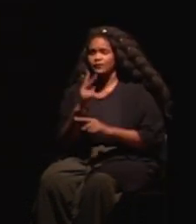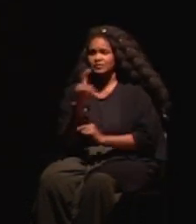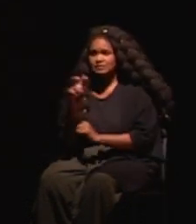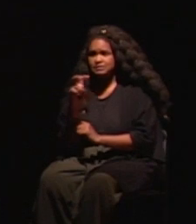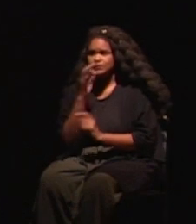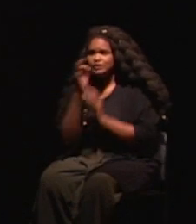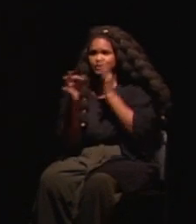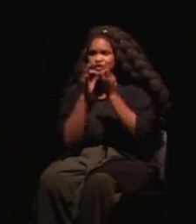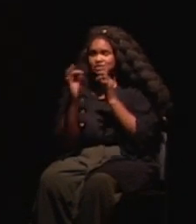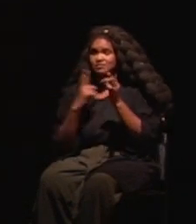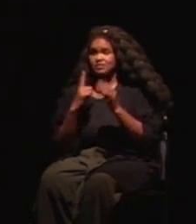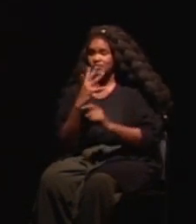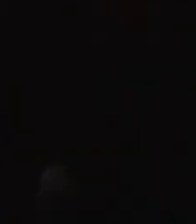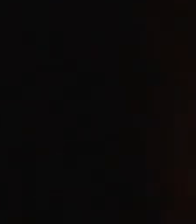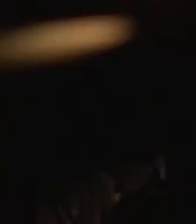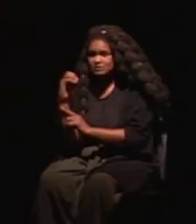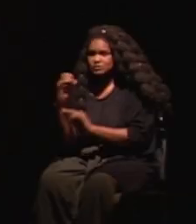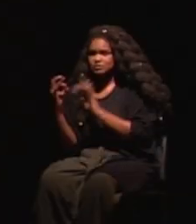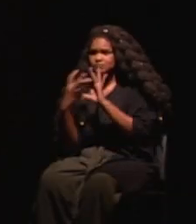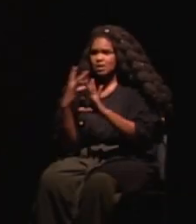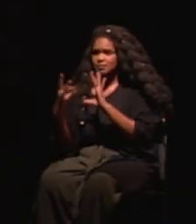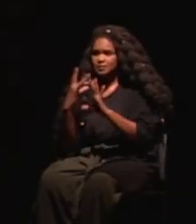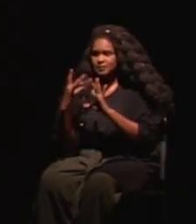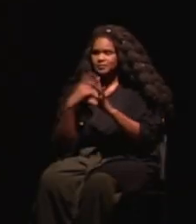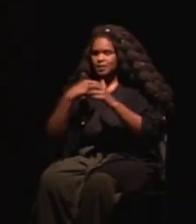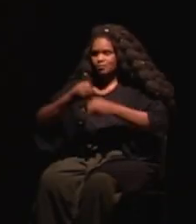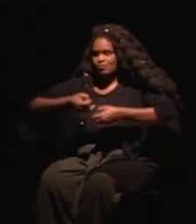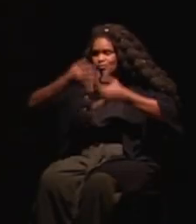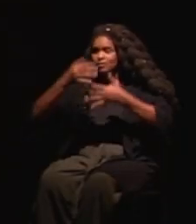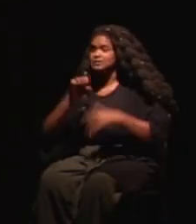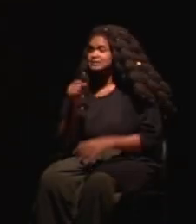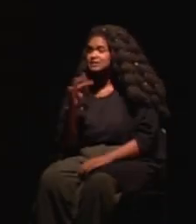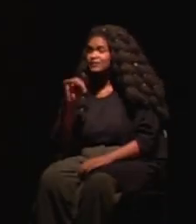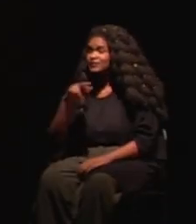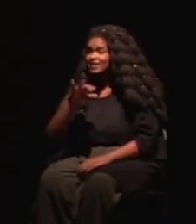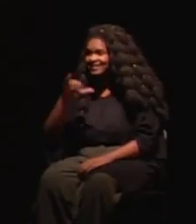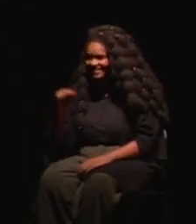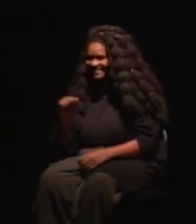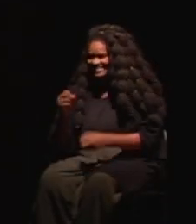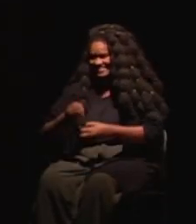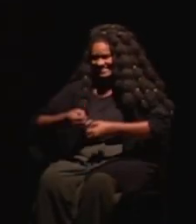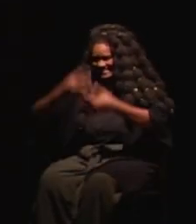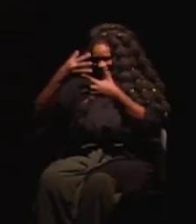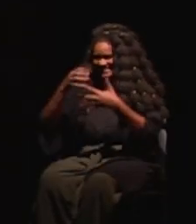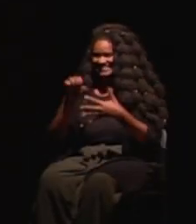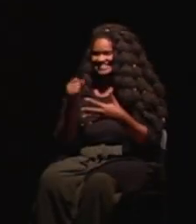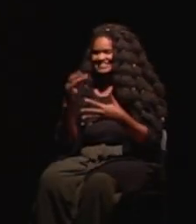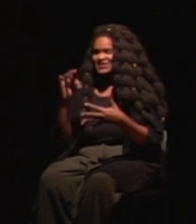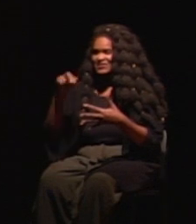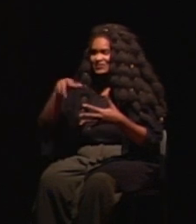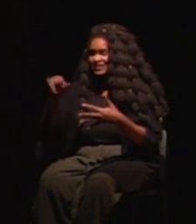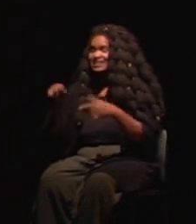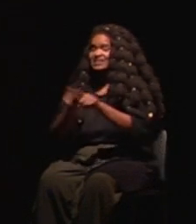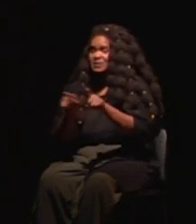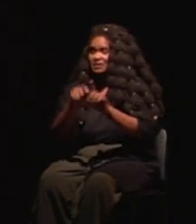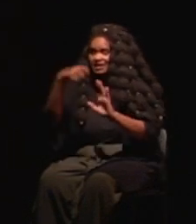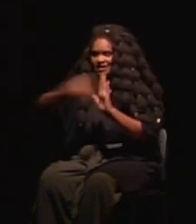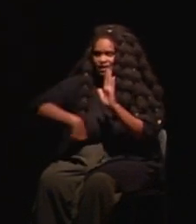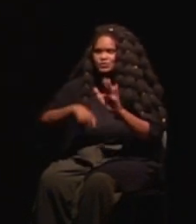críticas das 400 e tantas críticas de Stefania, além de textos da